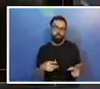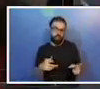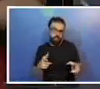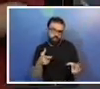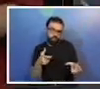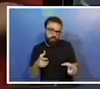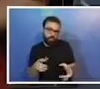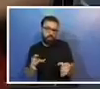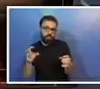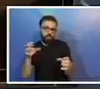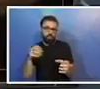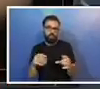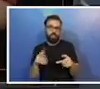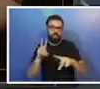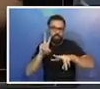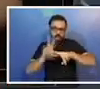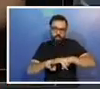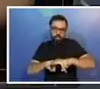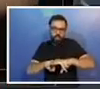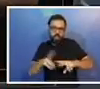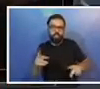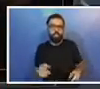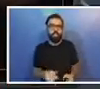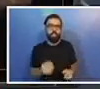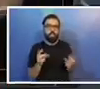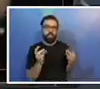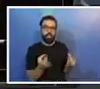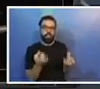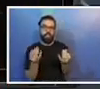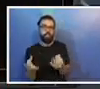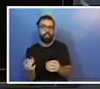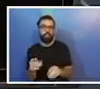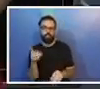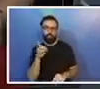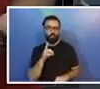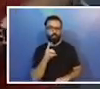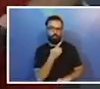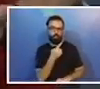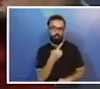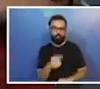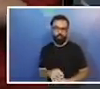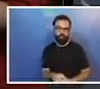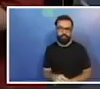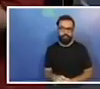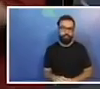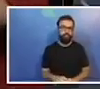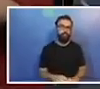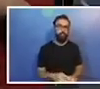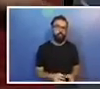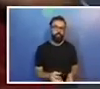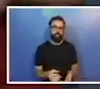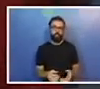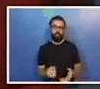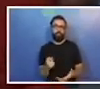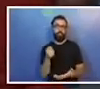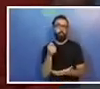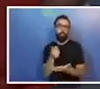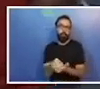caçar, prender esses animaizinhos e vender. Pessoas que compraram o